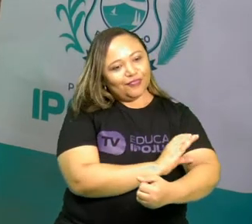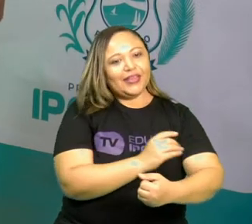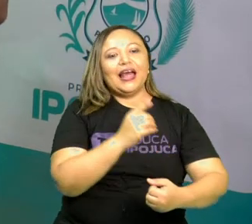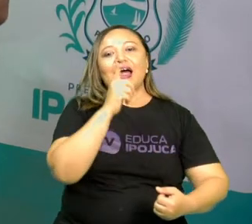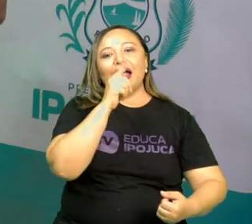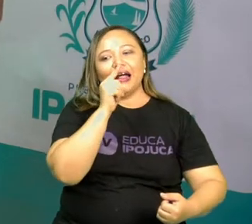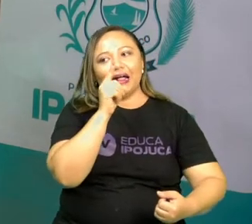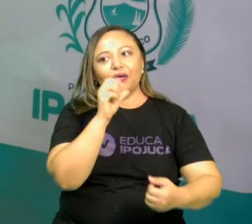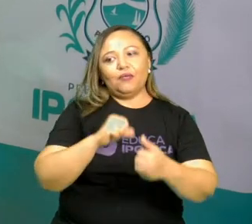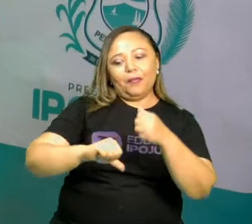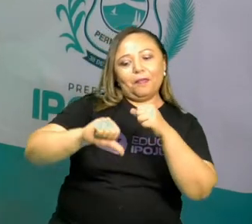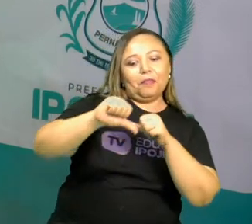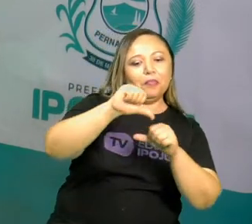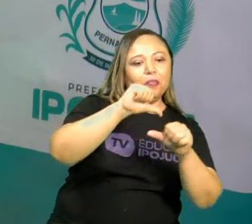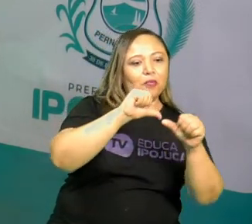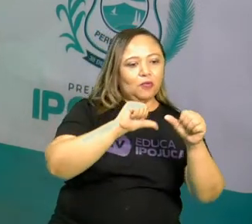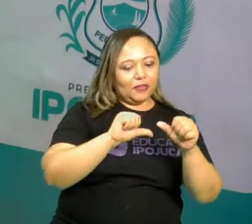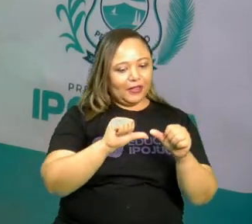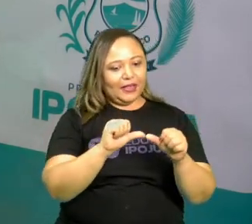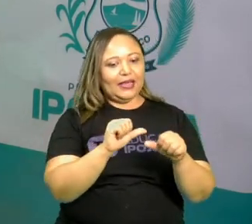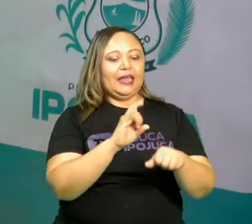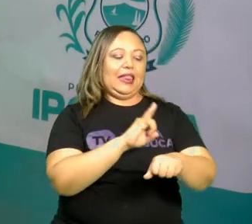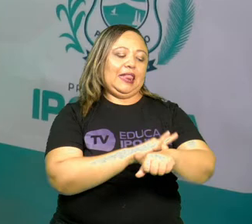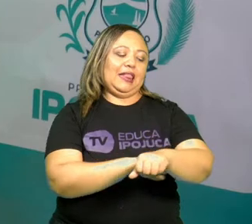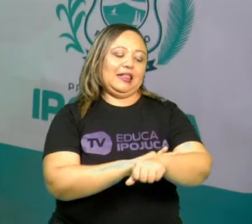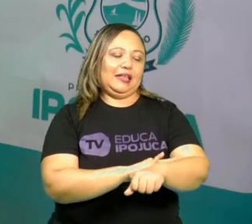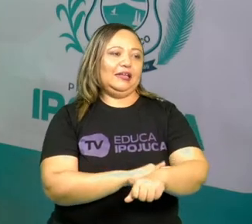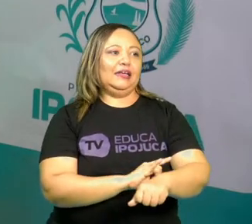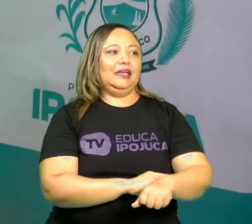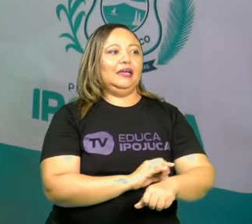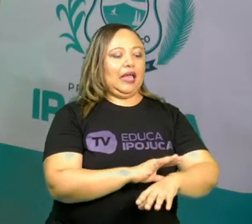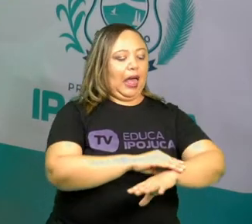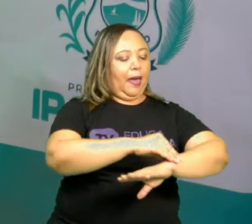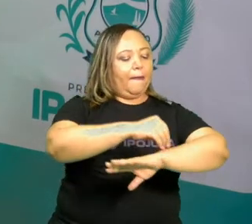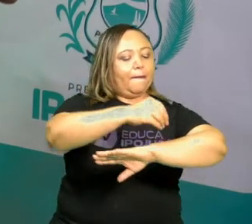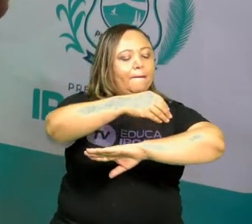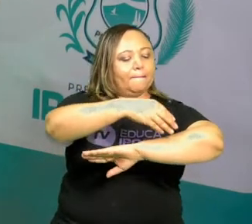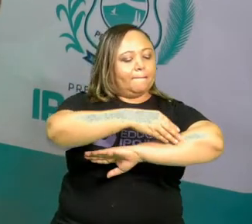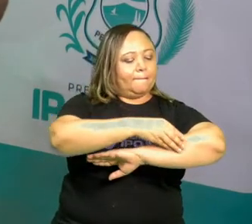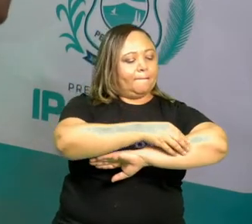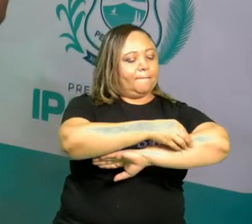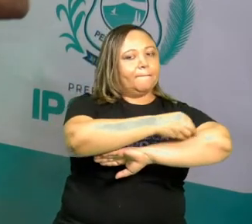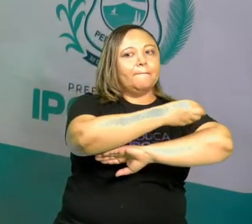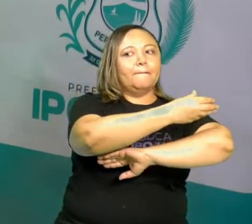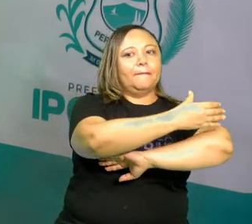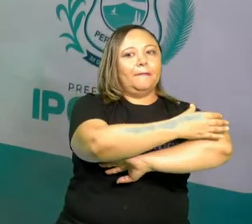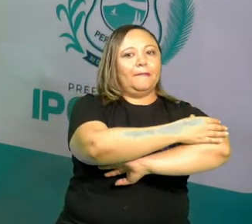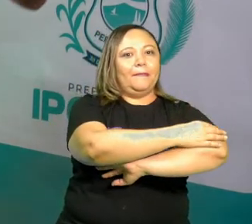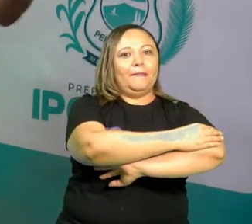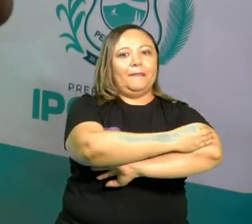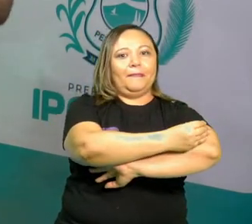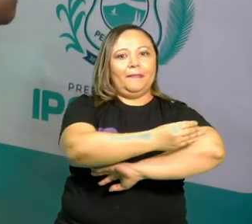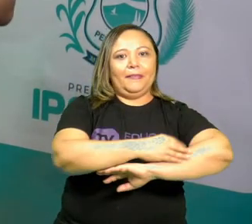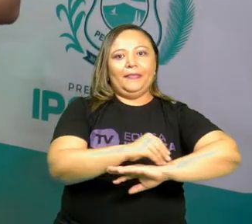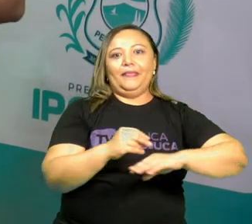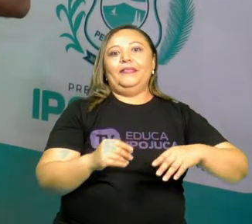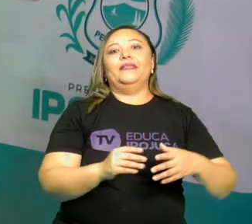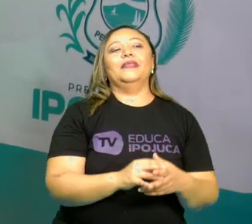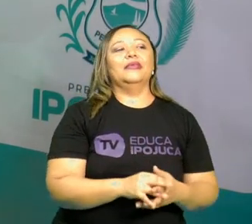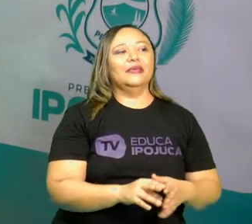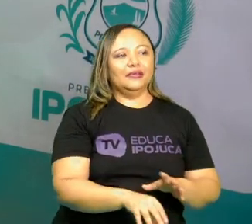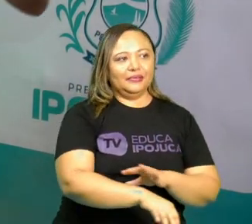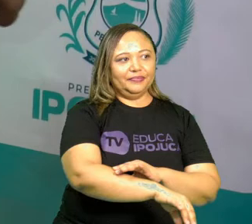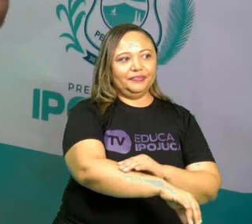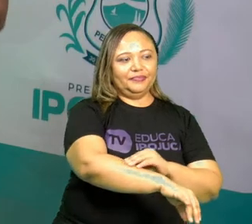urina, na bexiga. Já a pele, ao qual é uma coisa muito importante, que o órgão maior que nós temos,